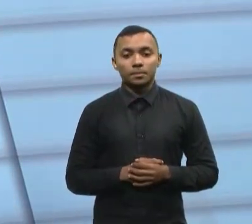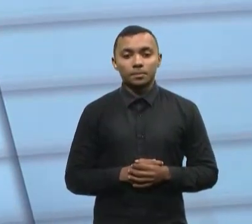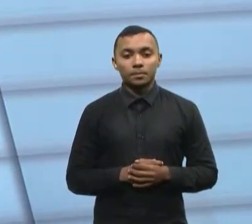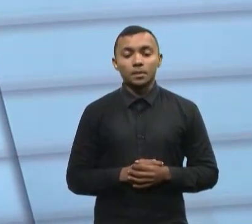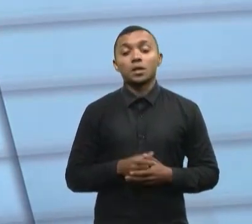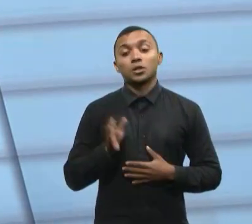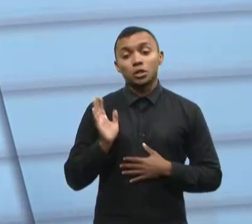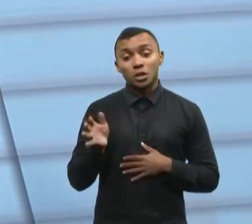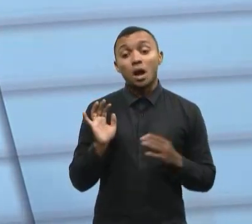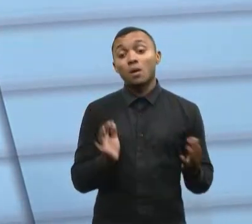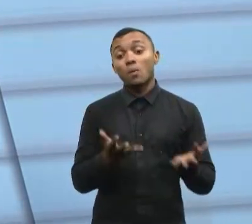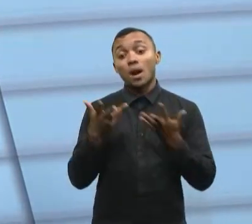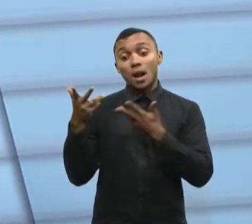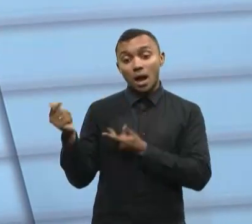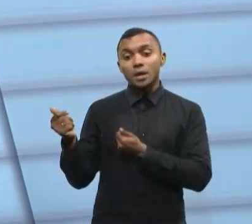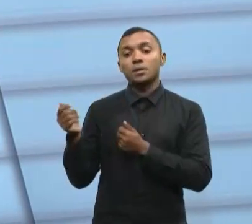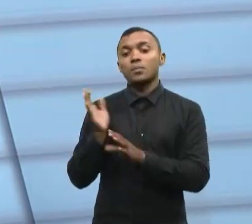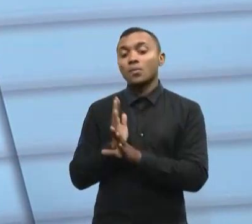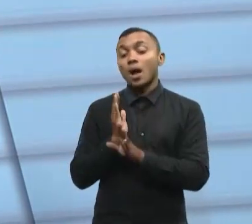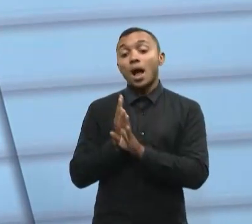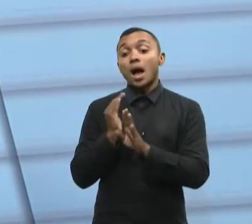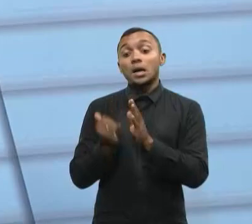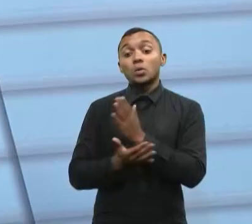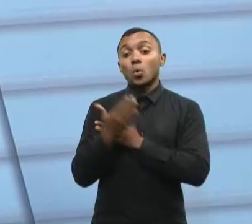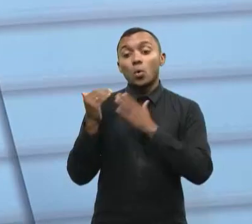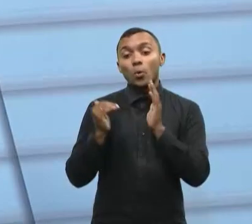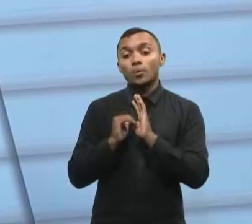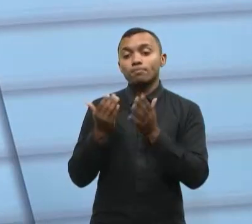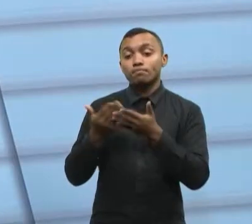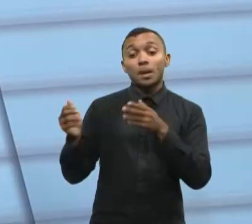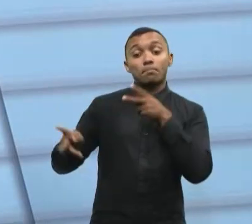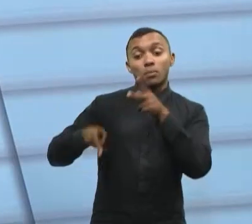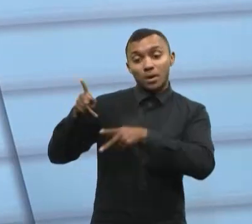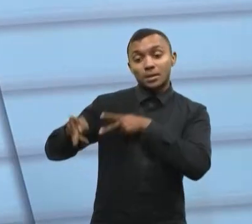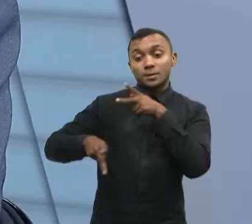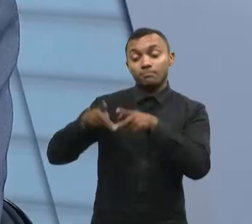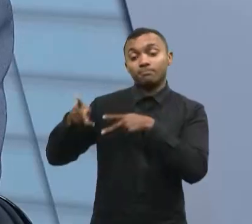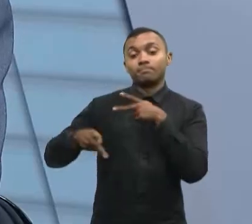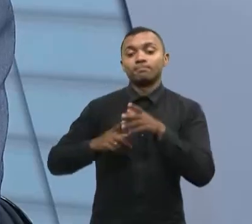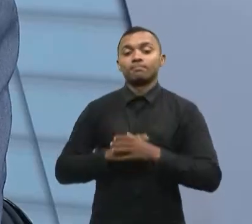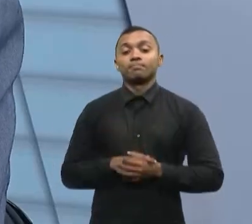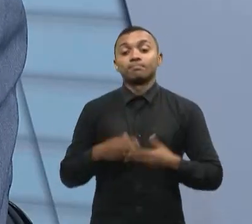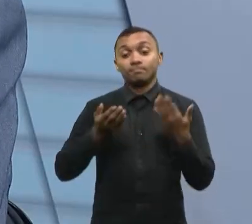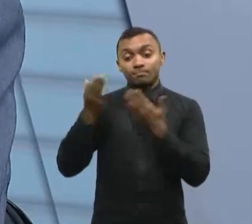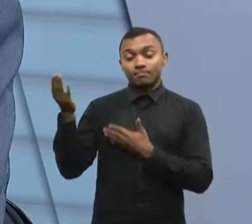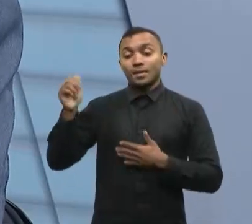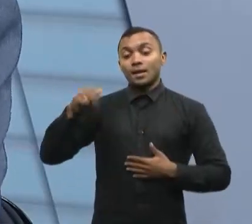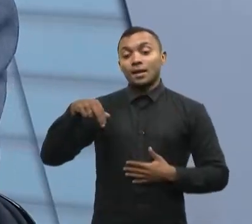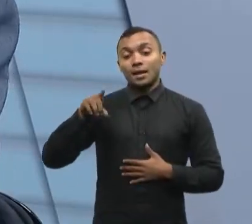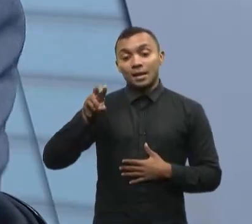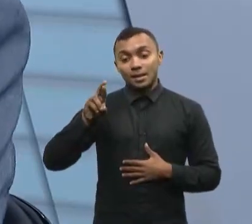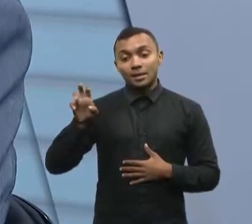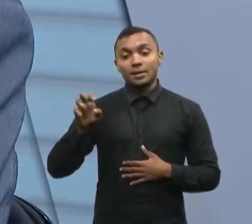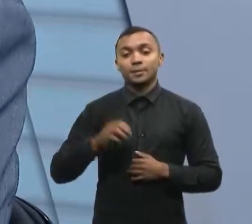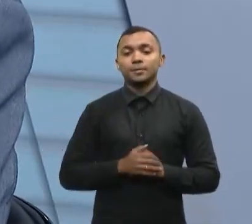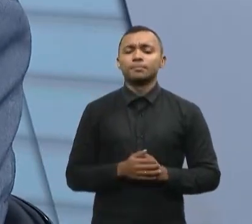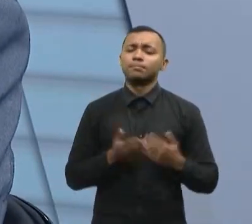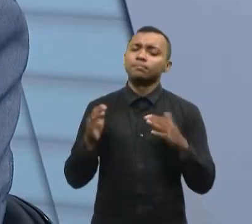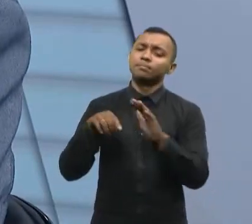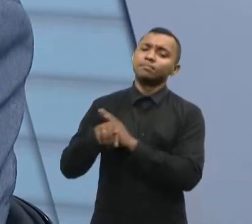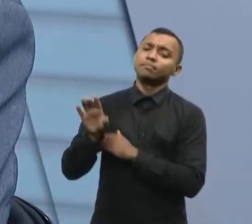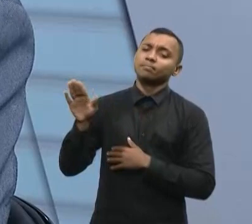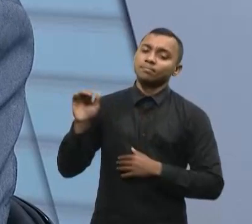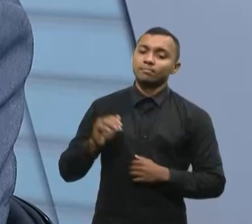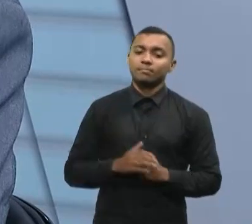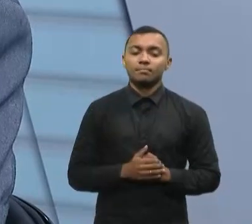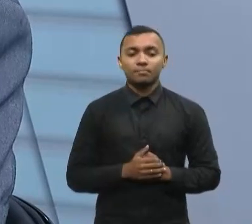de qualidade, para abranger toda essa população esperando, né? Doutor André Manganelli, doutora Renata. Renata, me diga uma coisa, qual